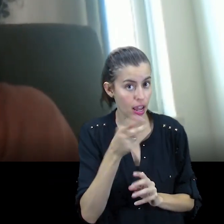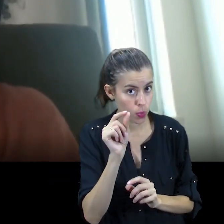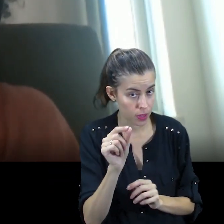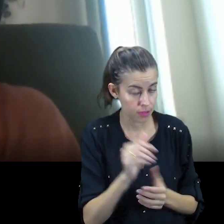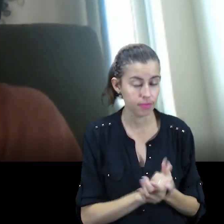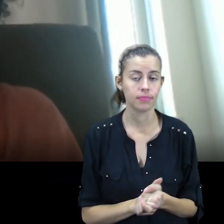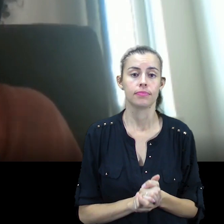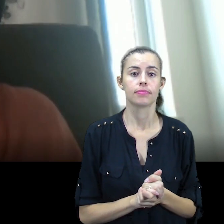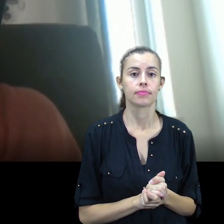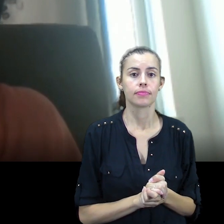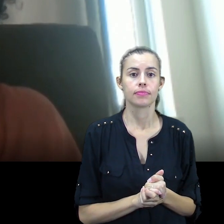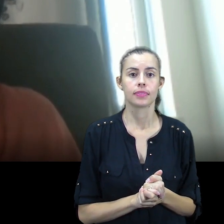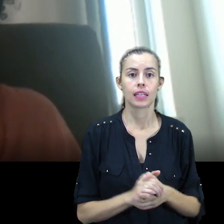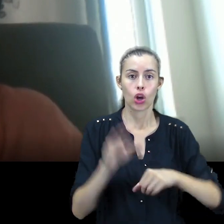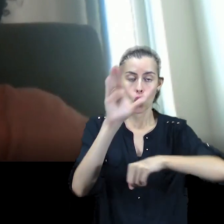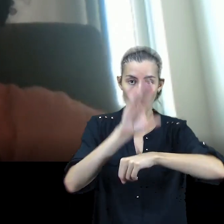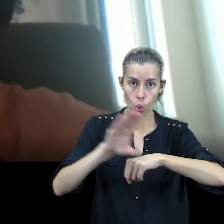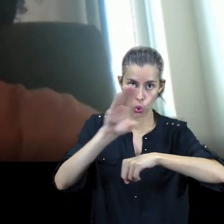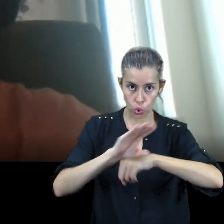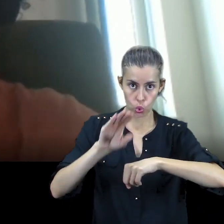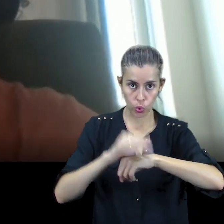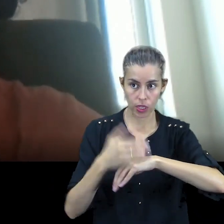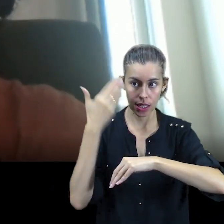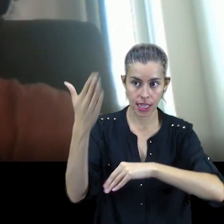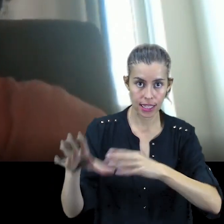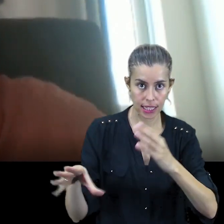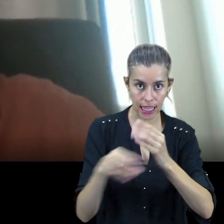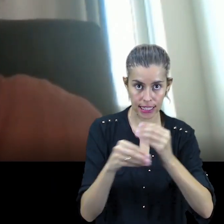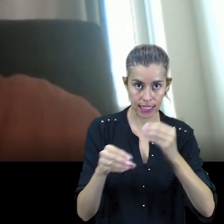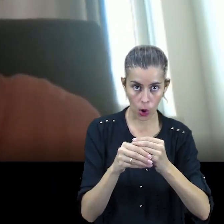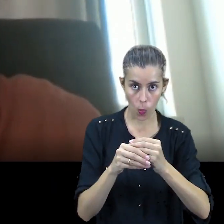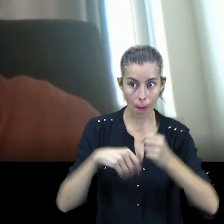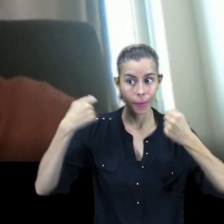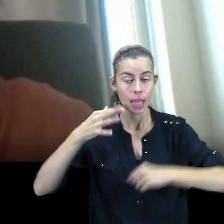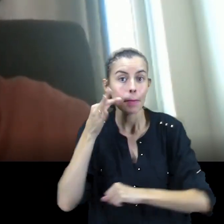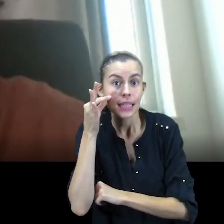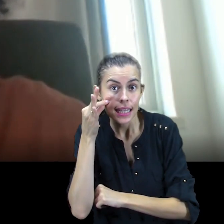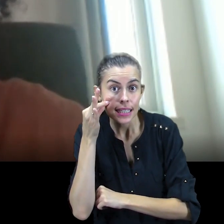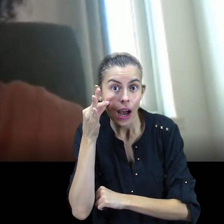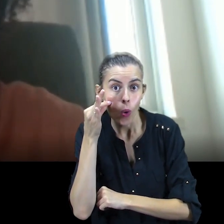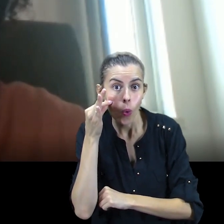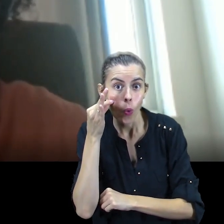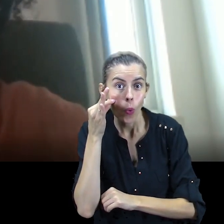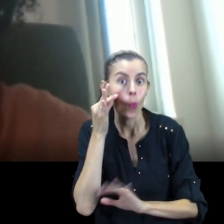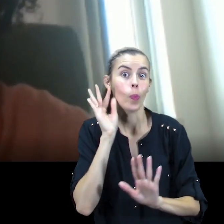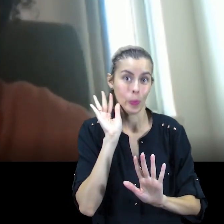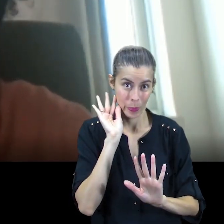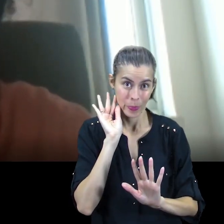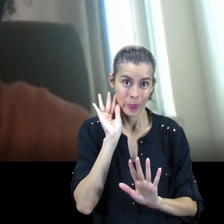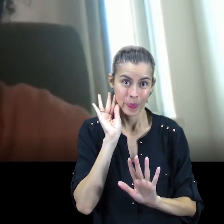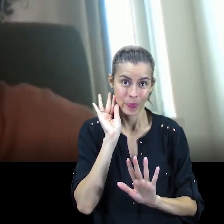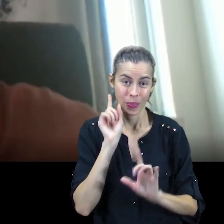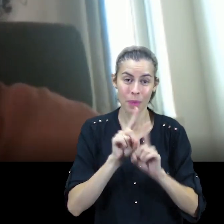Então, essa já é uma questão. A UAB aprovou alguns cursos agora que a gente vai fazer reoferta. Então, a gente está revendo esses